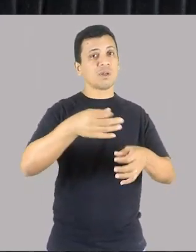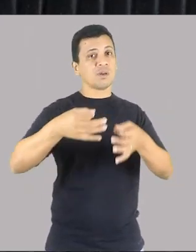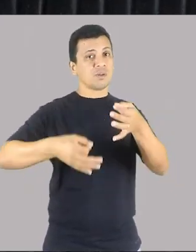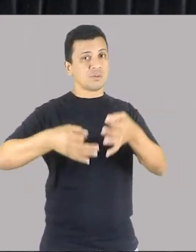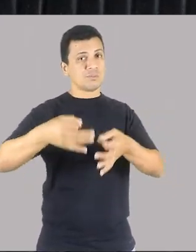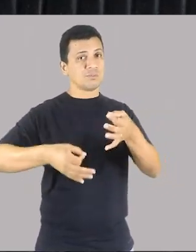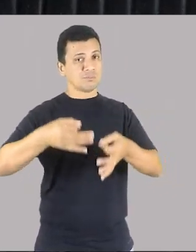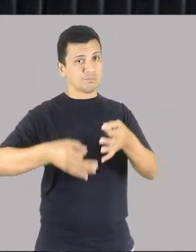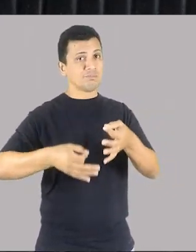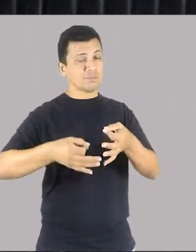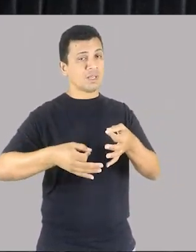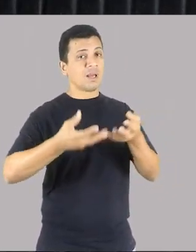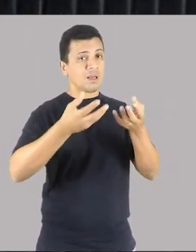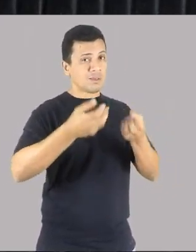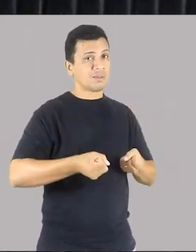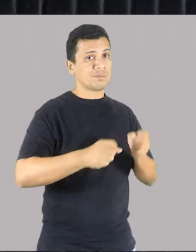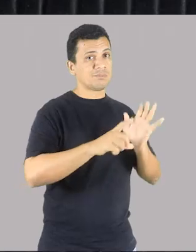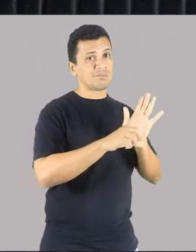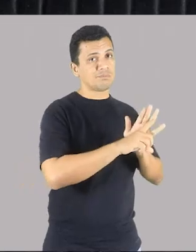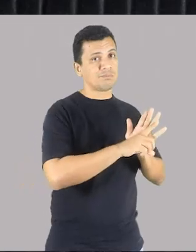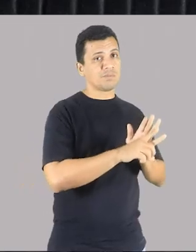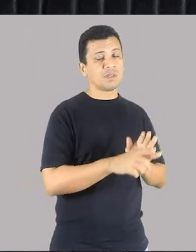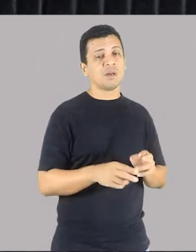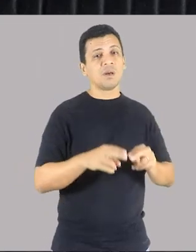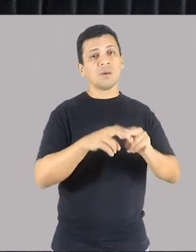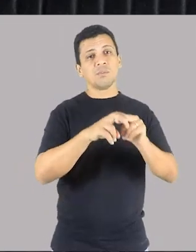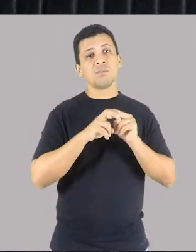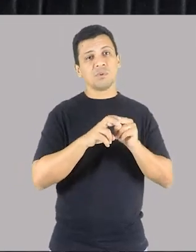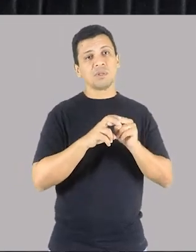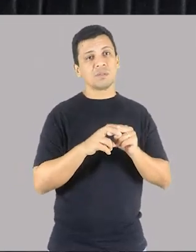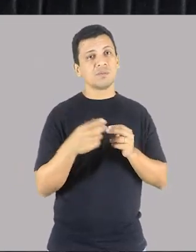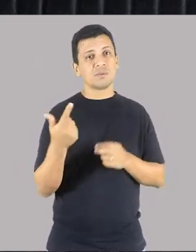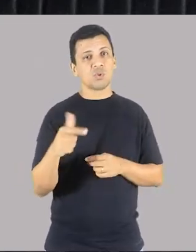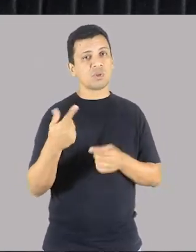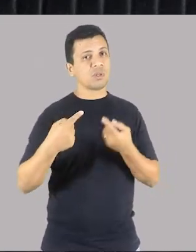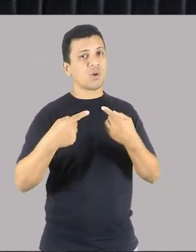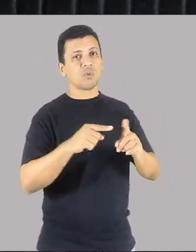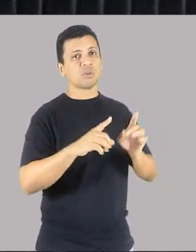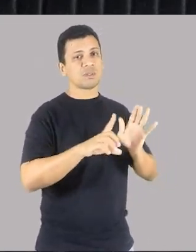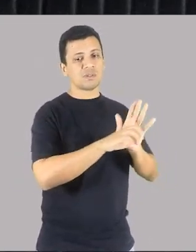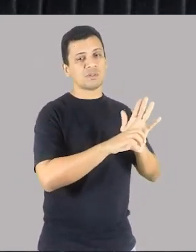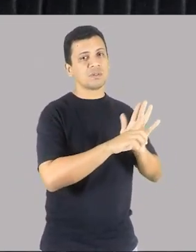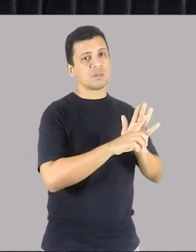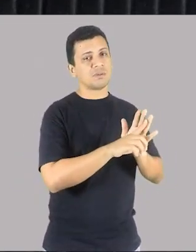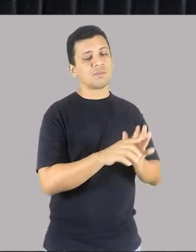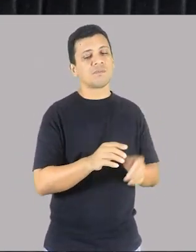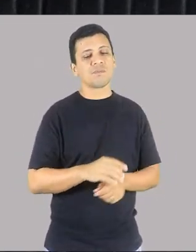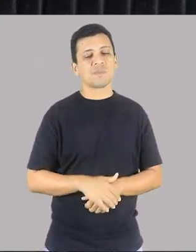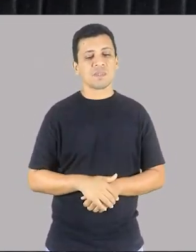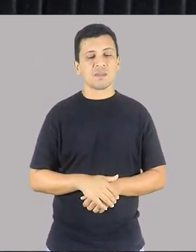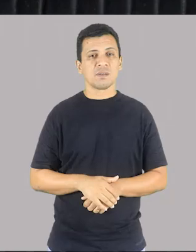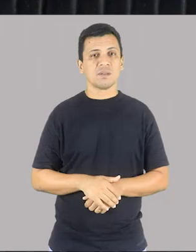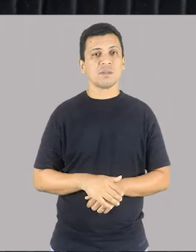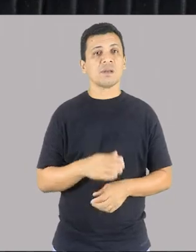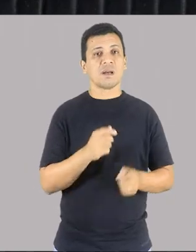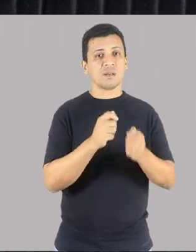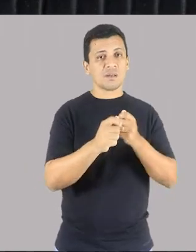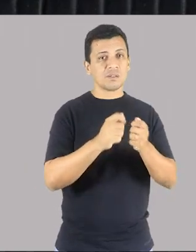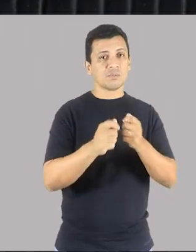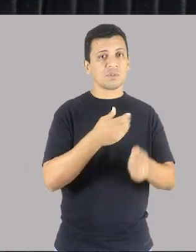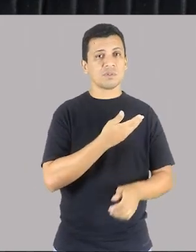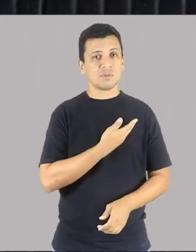ele não tem uma livre escolha de como seguir na sua atuação administrativa, perfeito? Bom, o Estado é